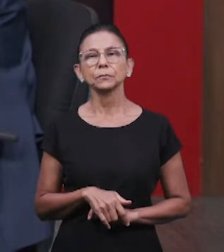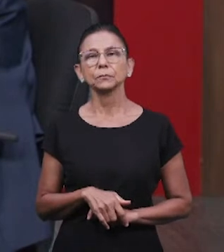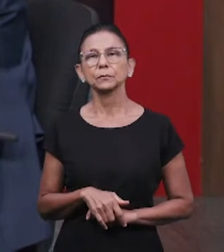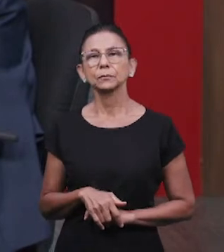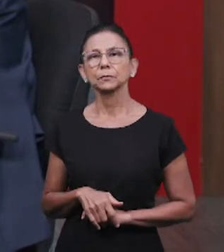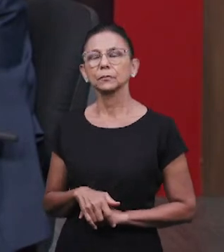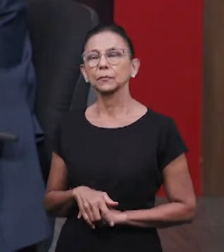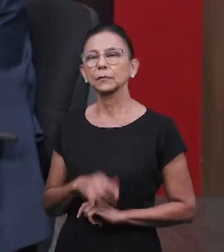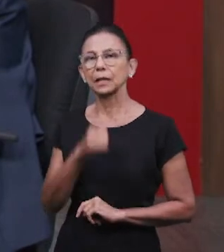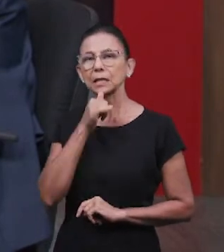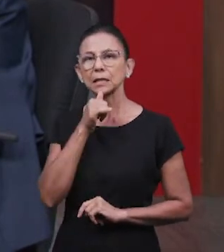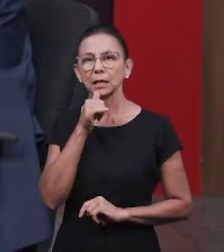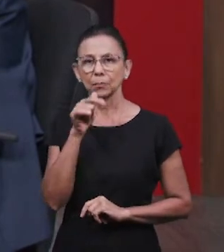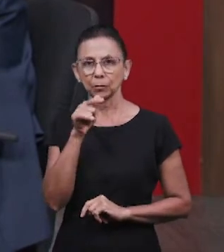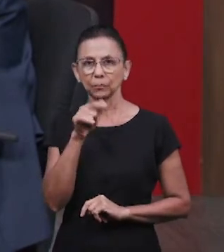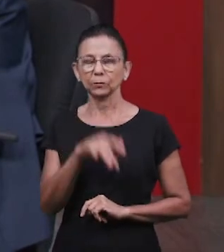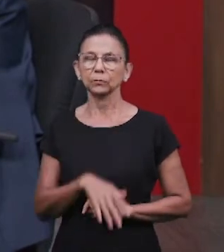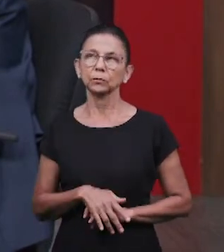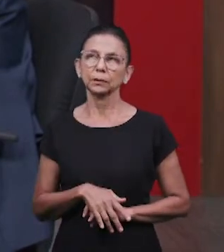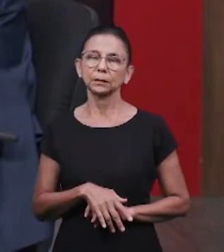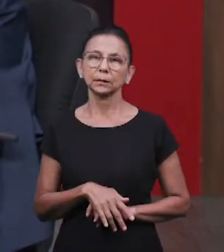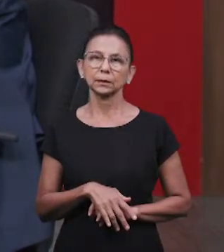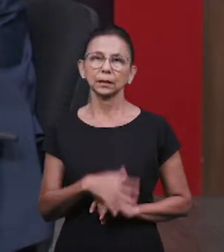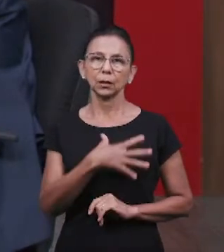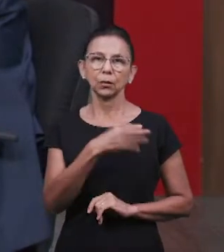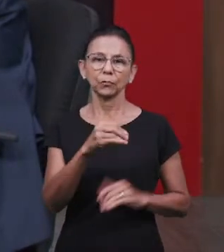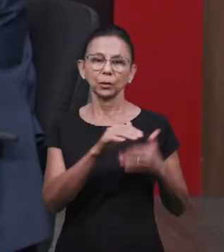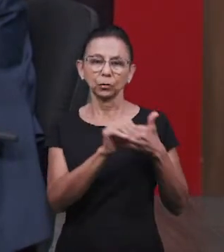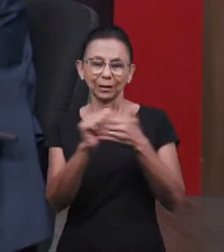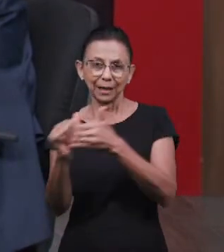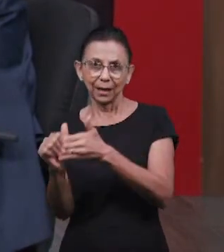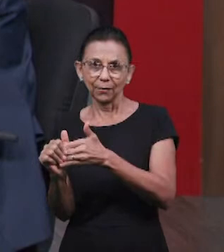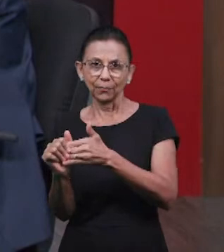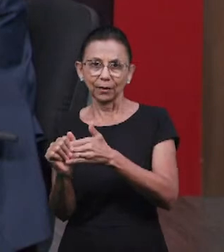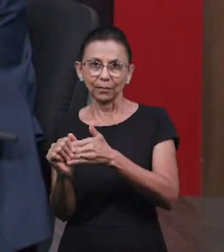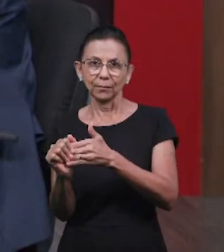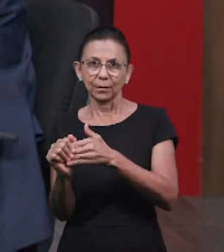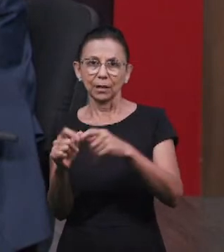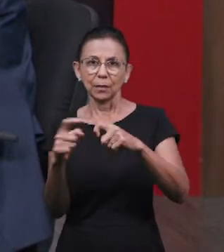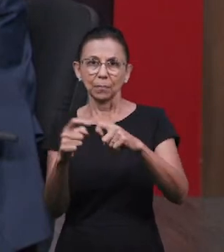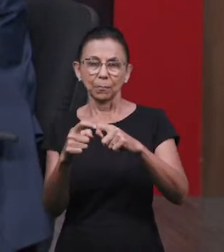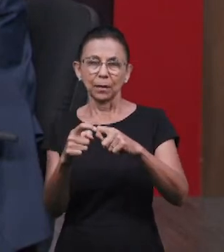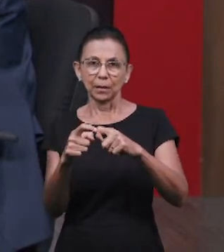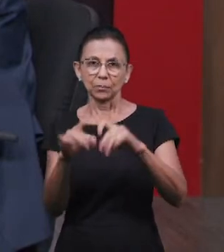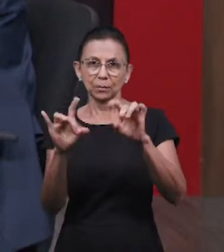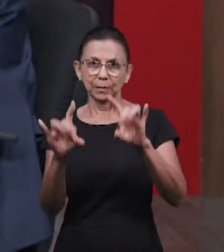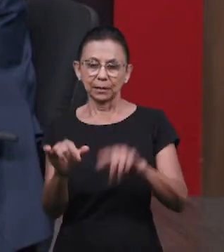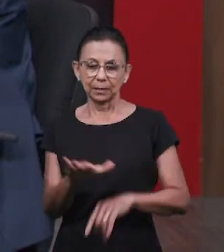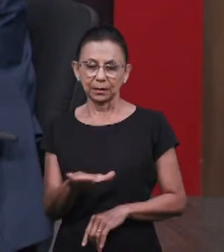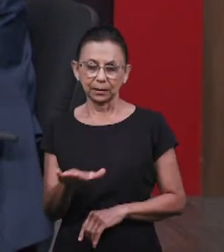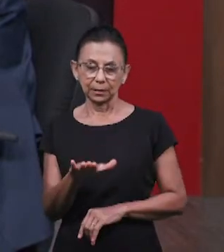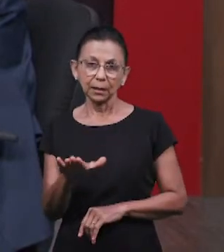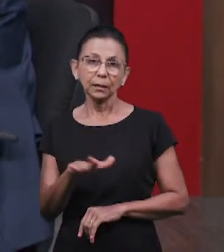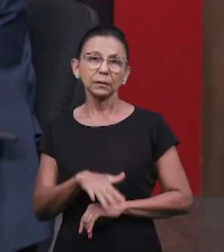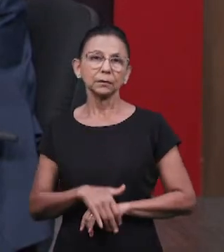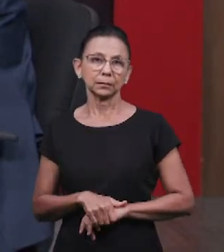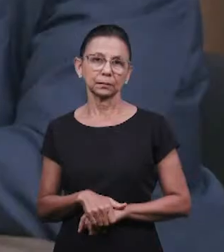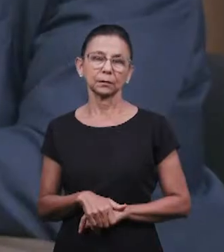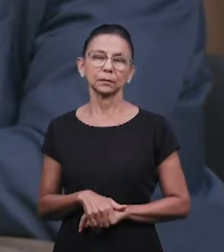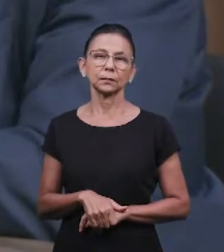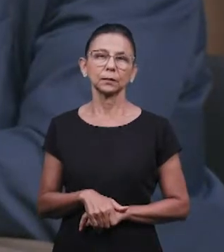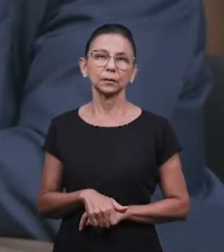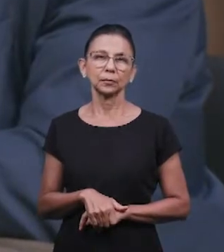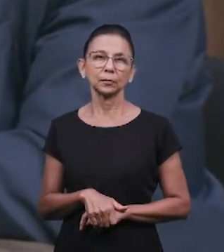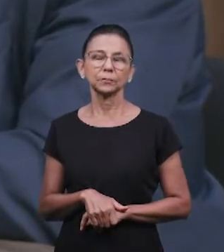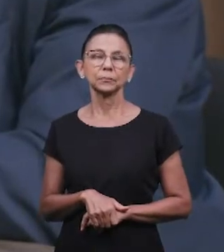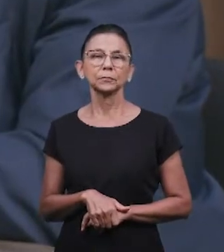meu pensamento. Quando você vai no pediatra, que já é uma coisa habitual, né, no crescimento, sobretudo crianças mais jovens e